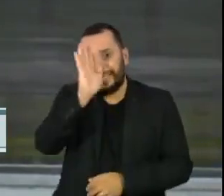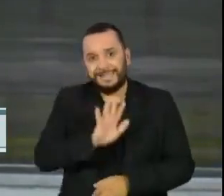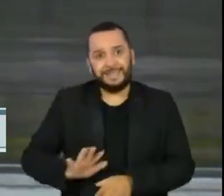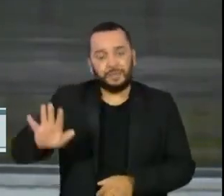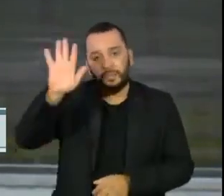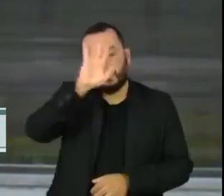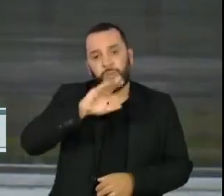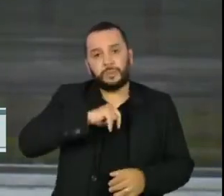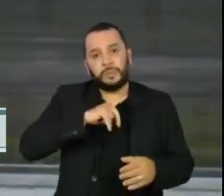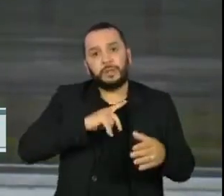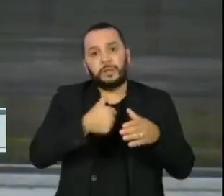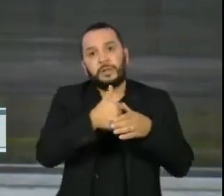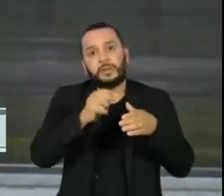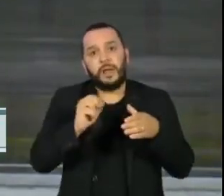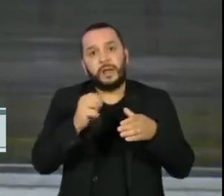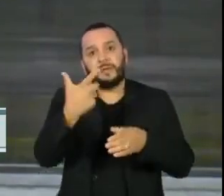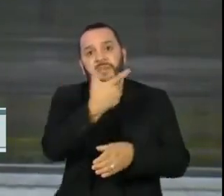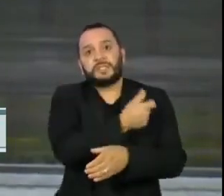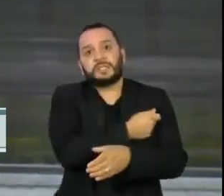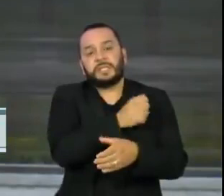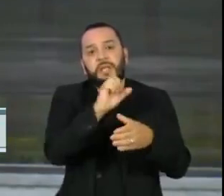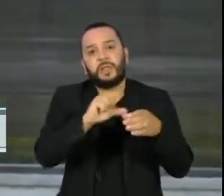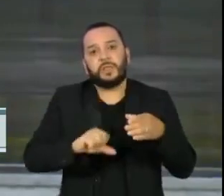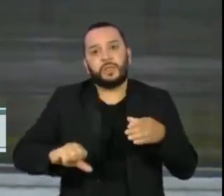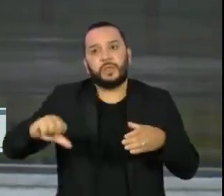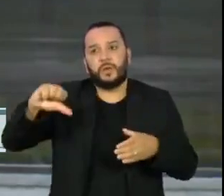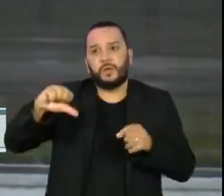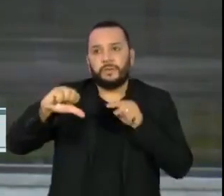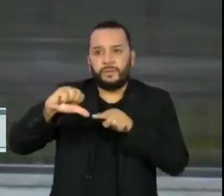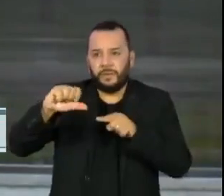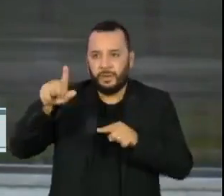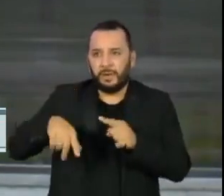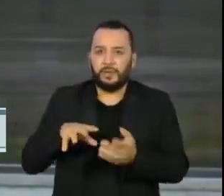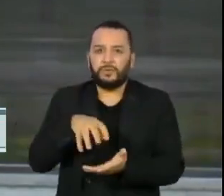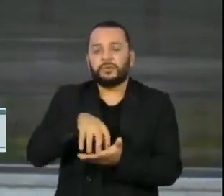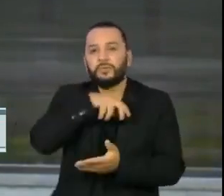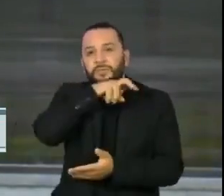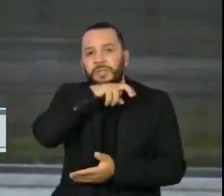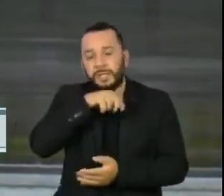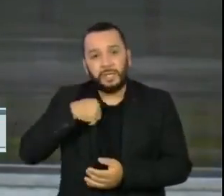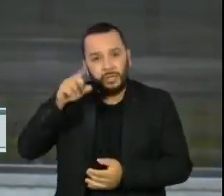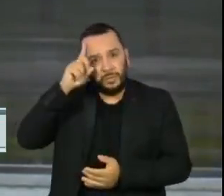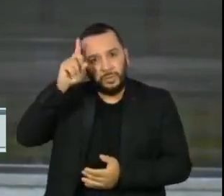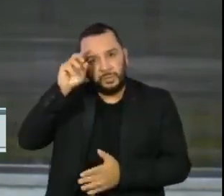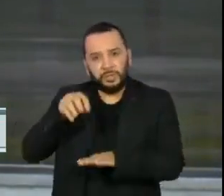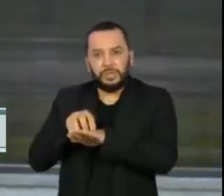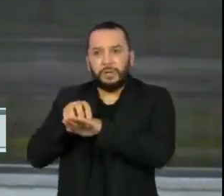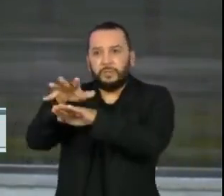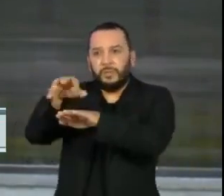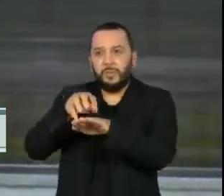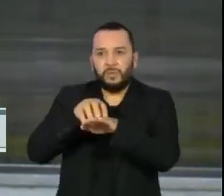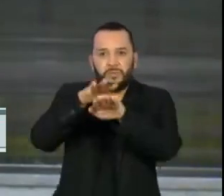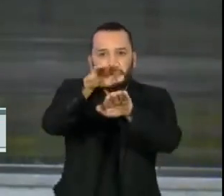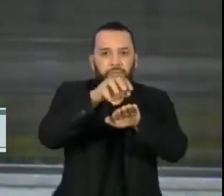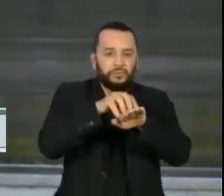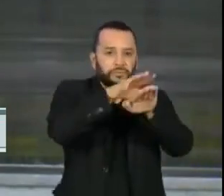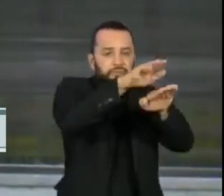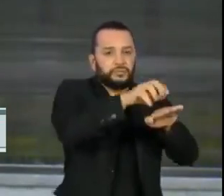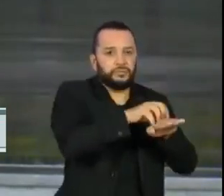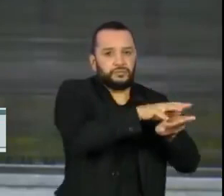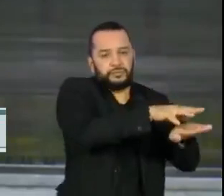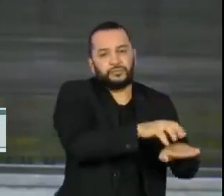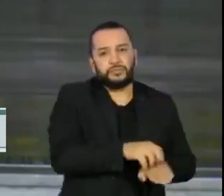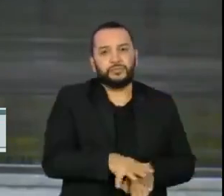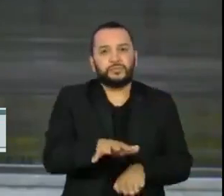Brasil hoje, 9 são do Butantan, que continua entregando vacinas quase que diariamente para o Sistema Nacional de